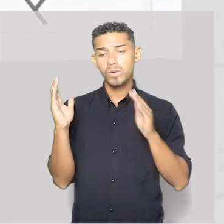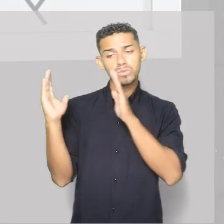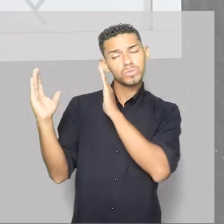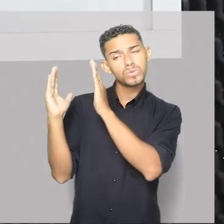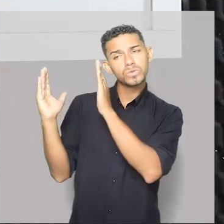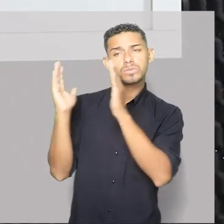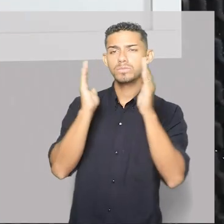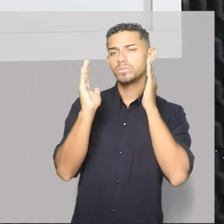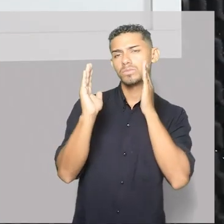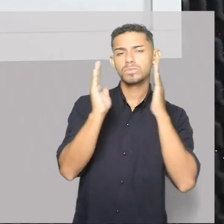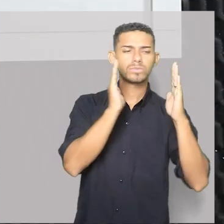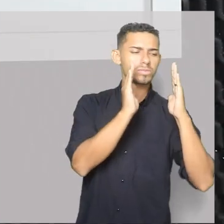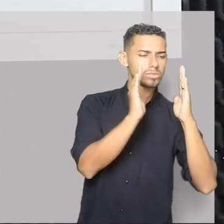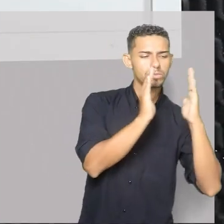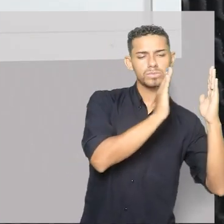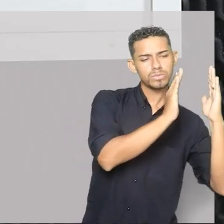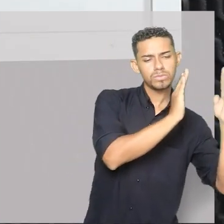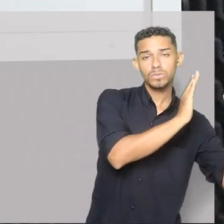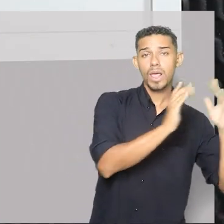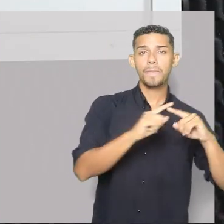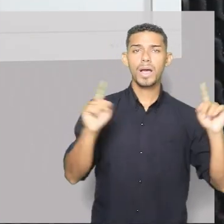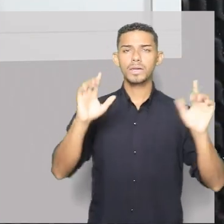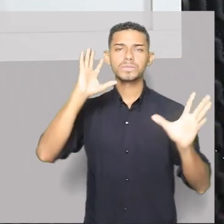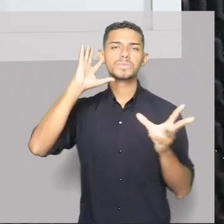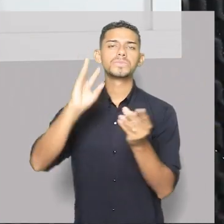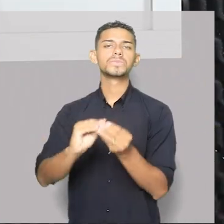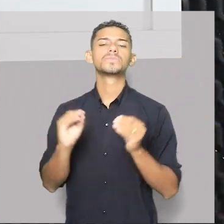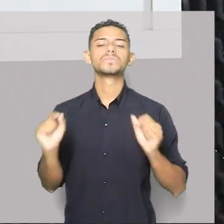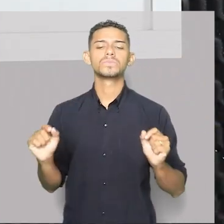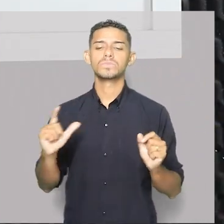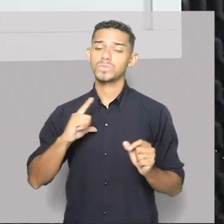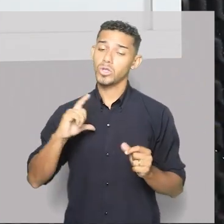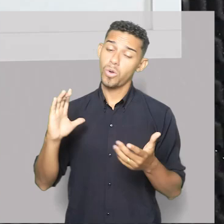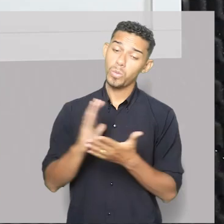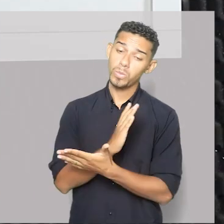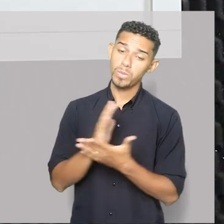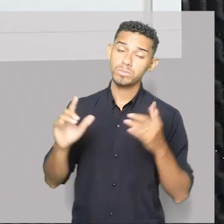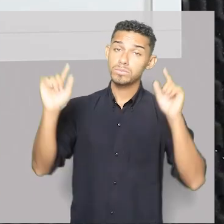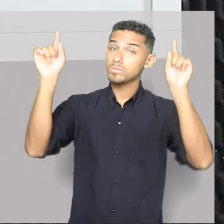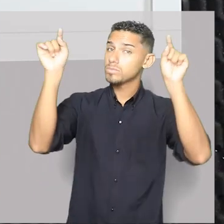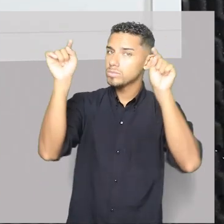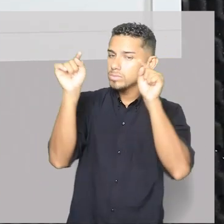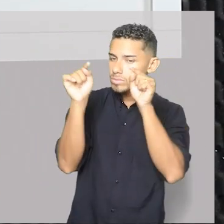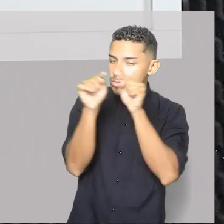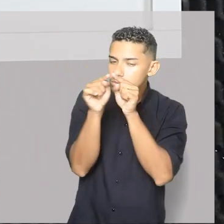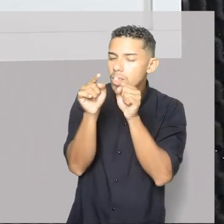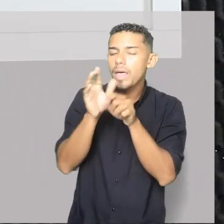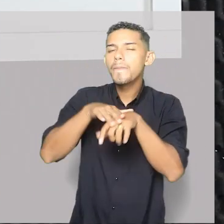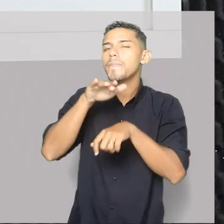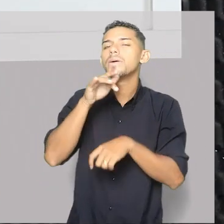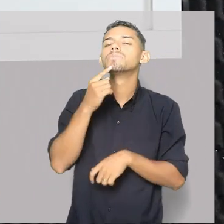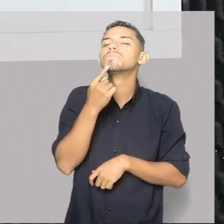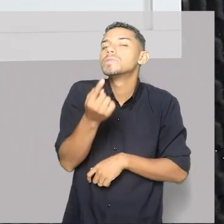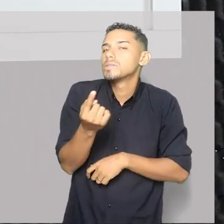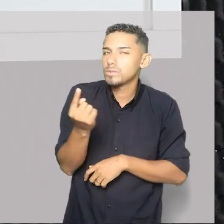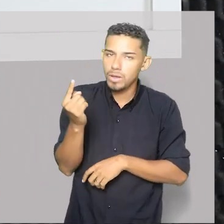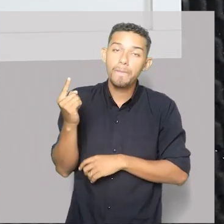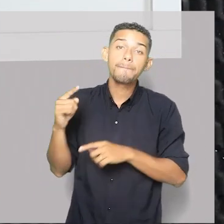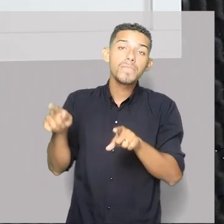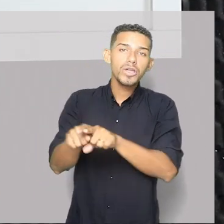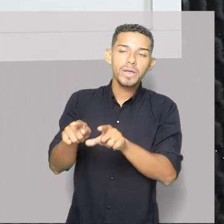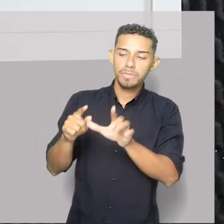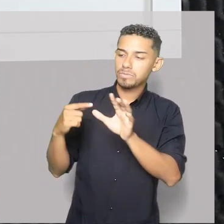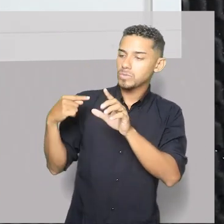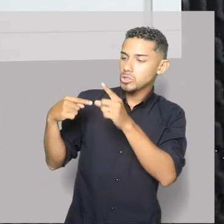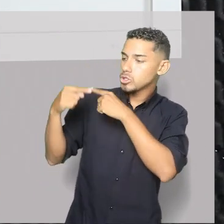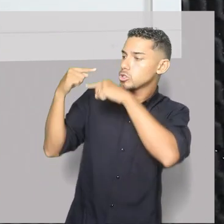lado do outro. Só que dá pra gente concluir que existem ali organismos que estão um pouco mais próximos. Por quê?